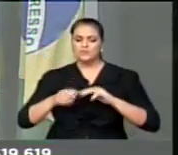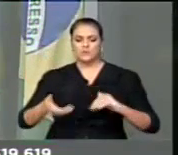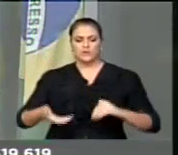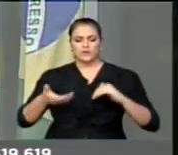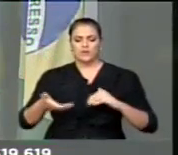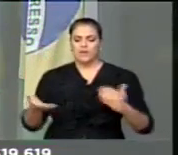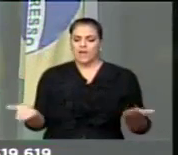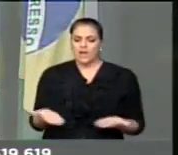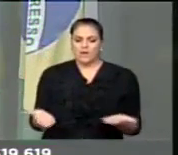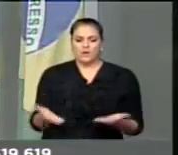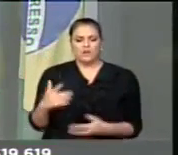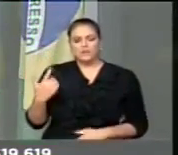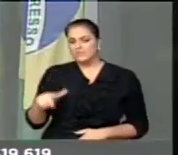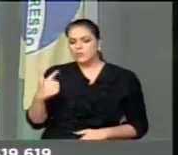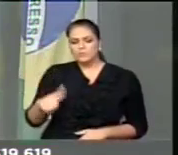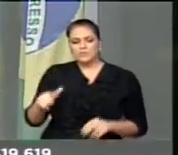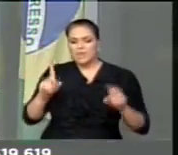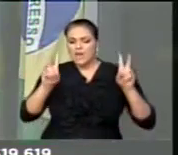não tenha pautas